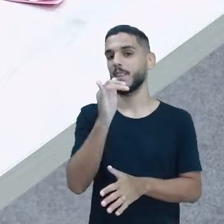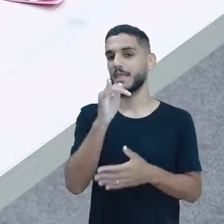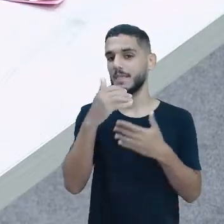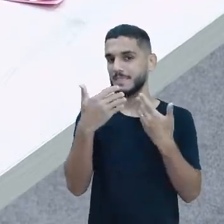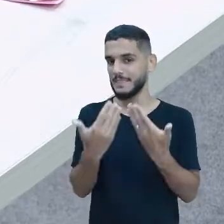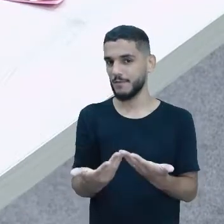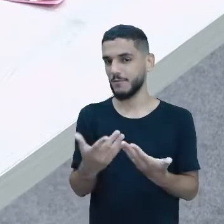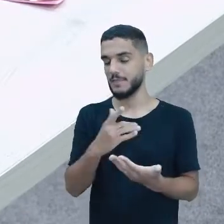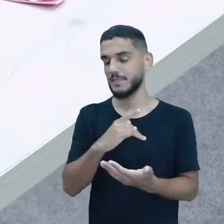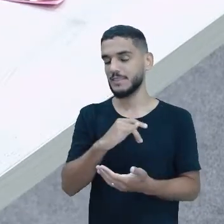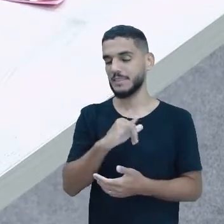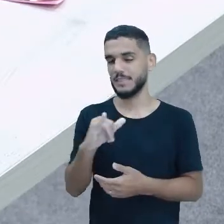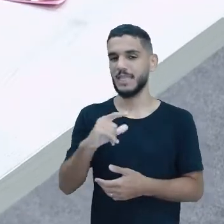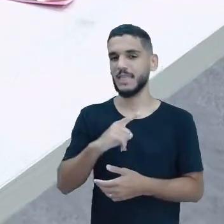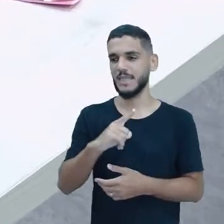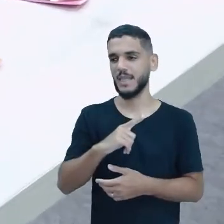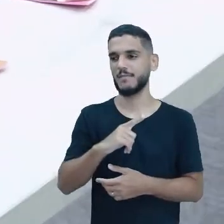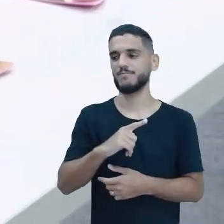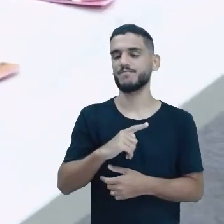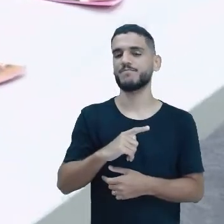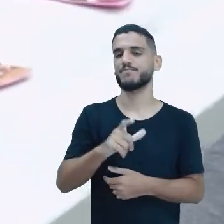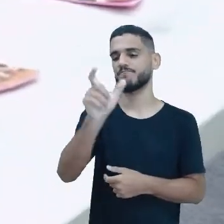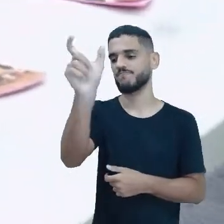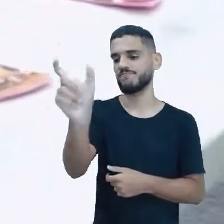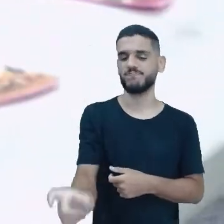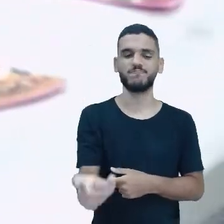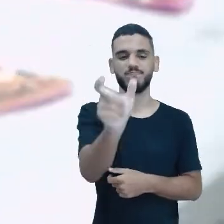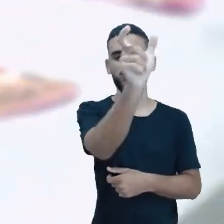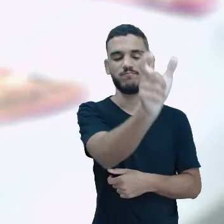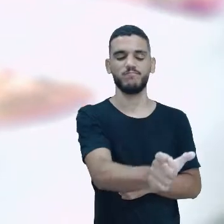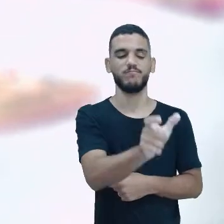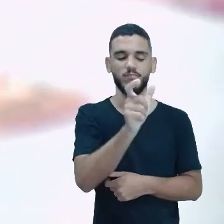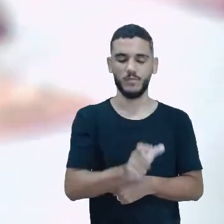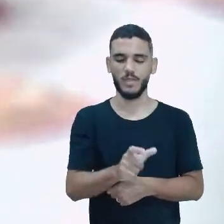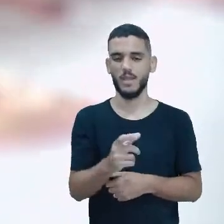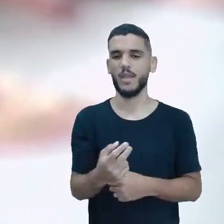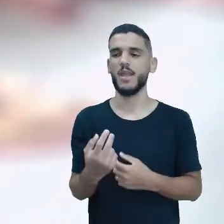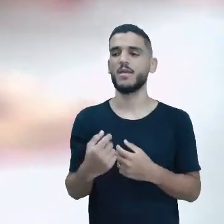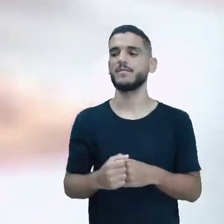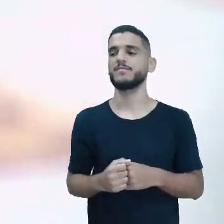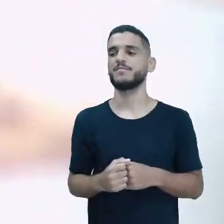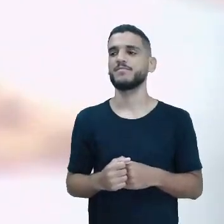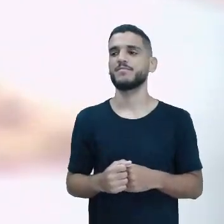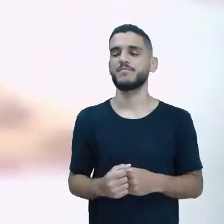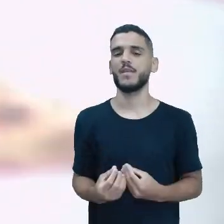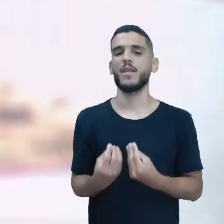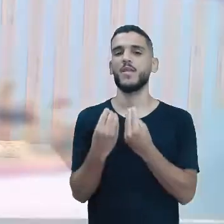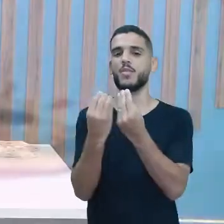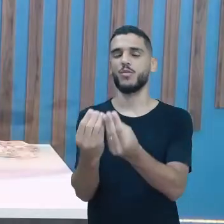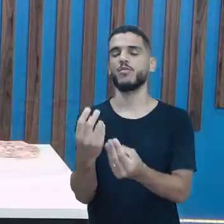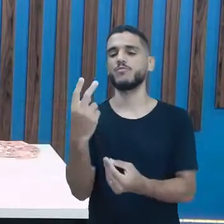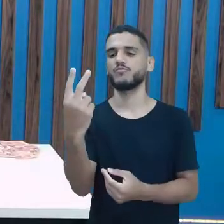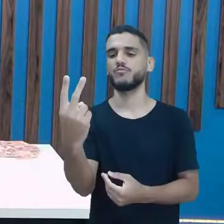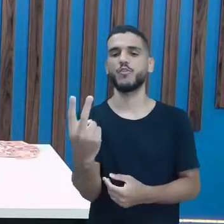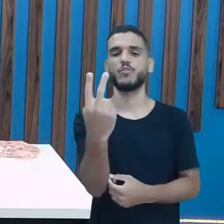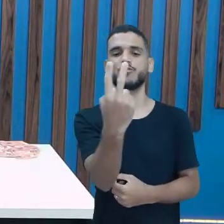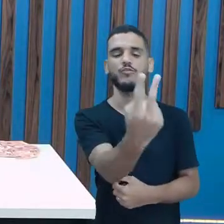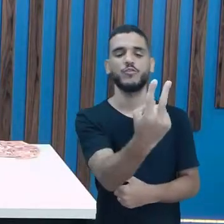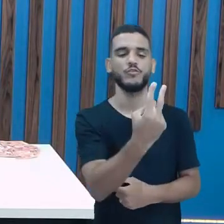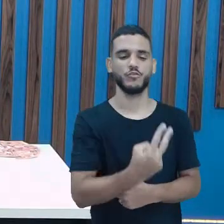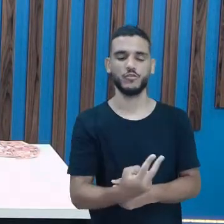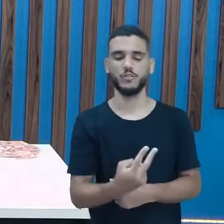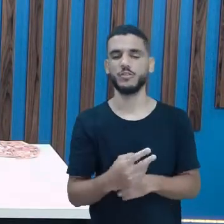professora Sandra, professora Casey e eu. Então, eu dividi aqui, ó, igualmente a